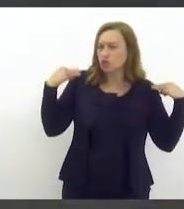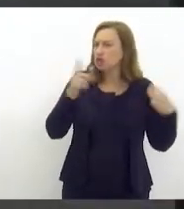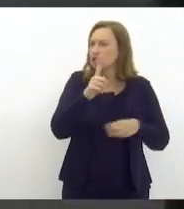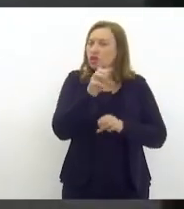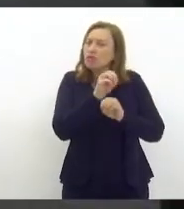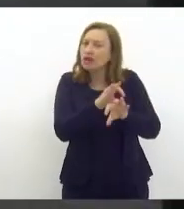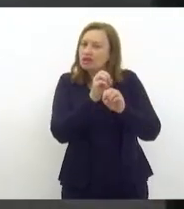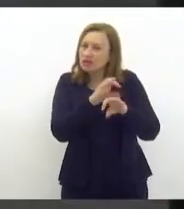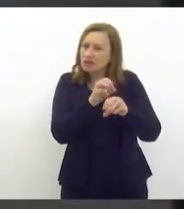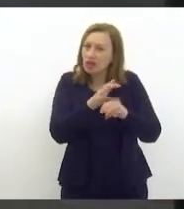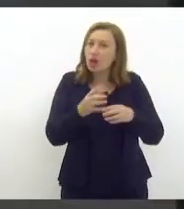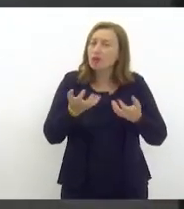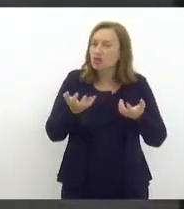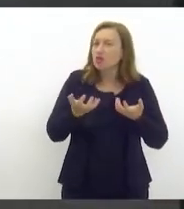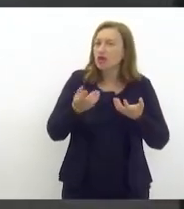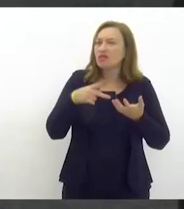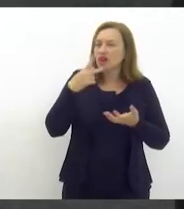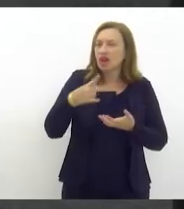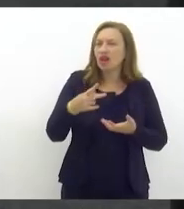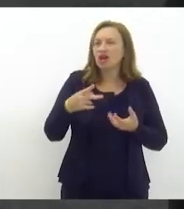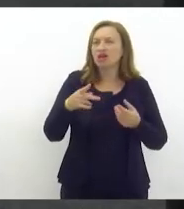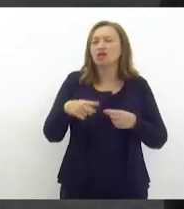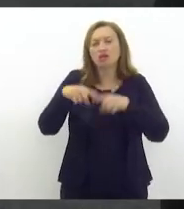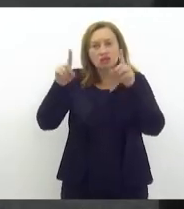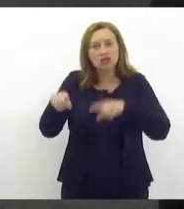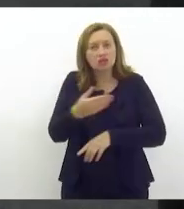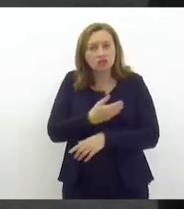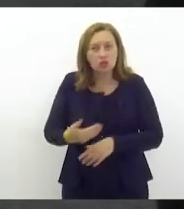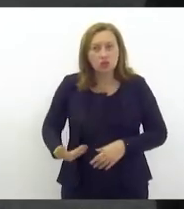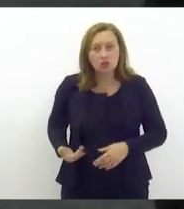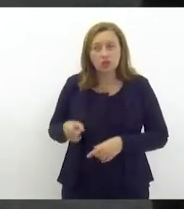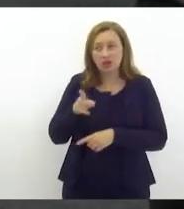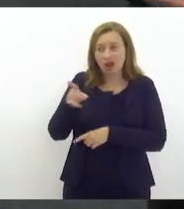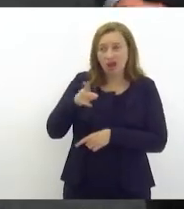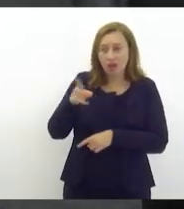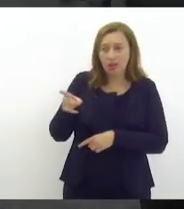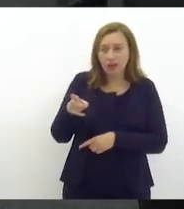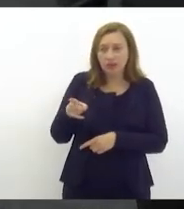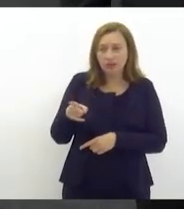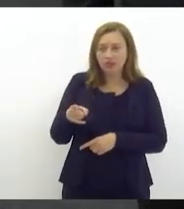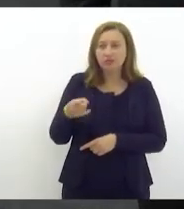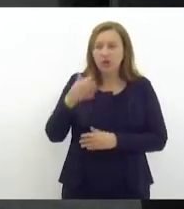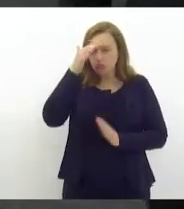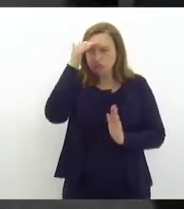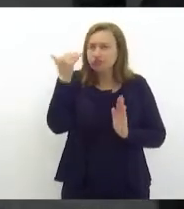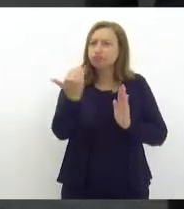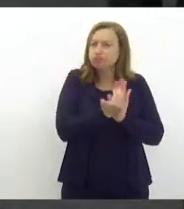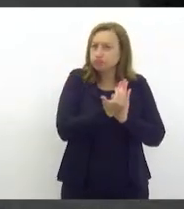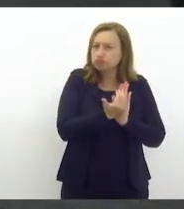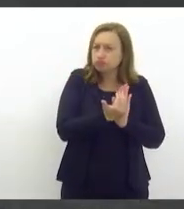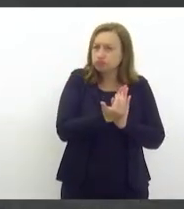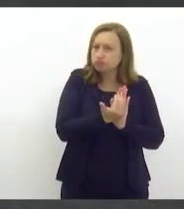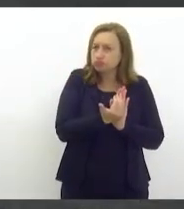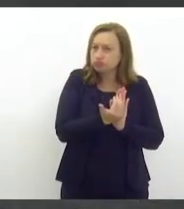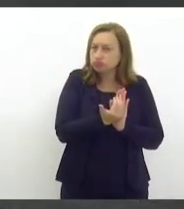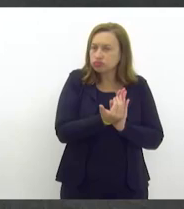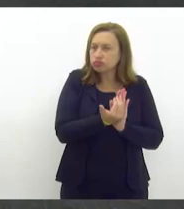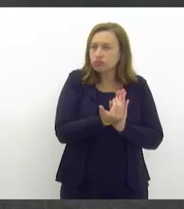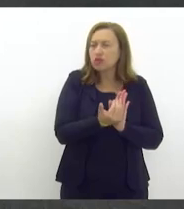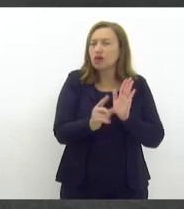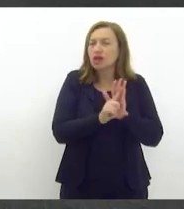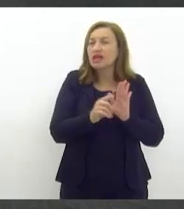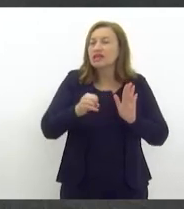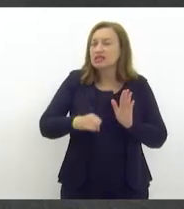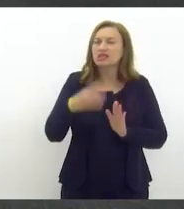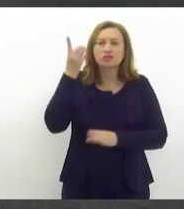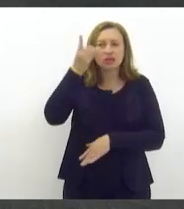educar. Mas eu quero destacar que o servidor que está lá na ponta, ele é um servidor que está cumprindo uma orientação. Se os